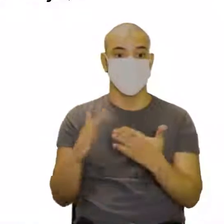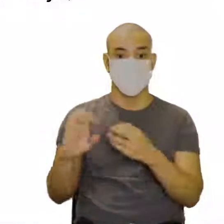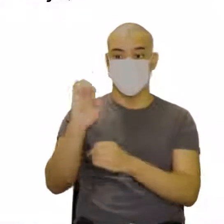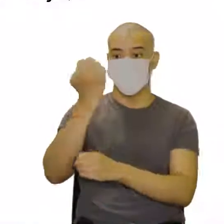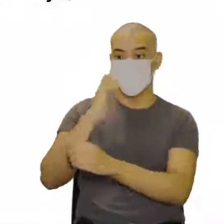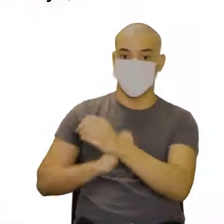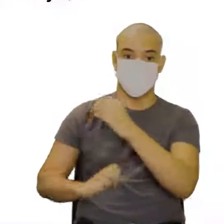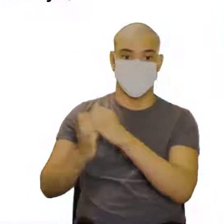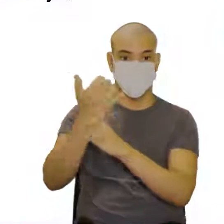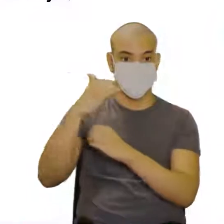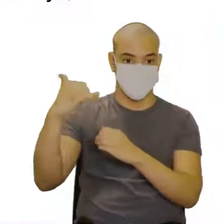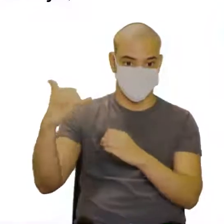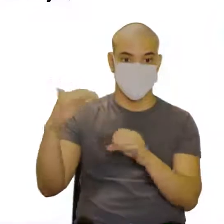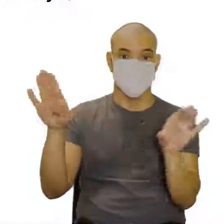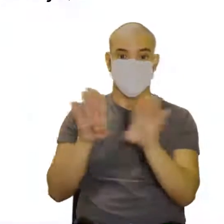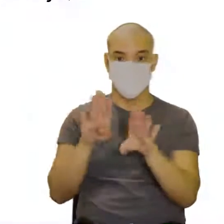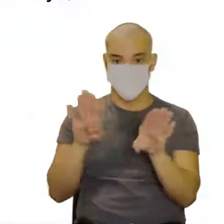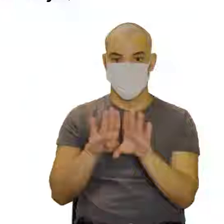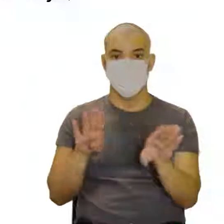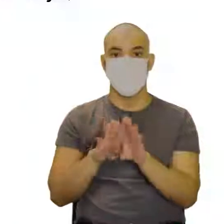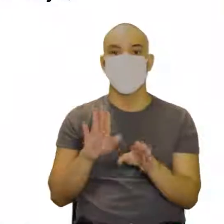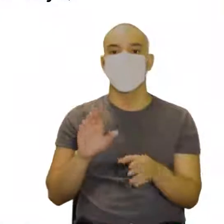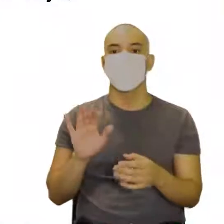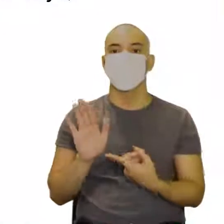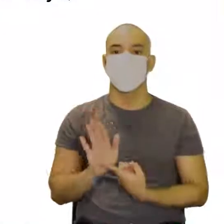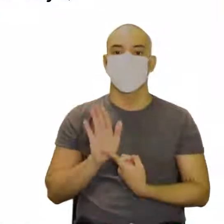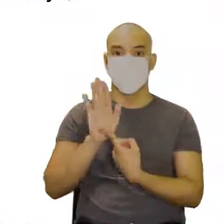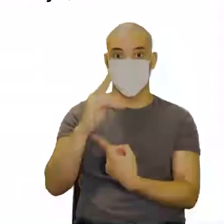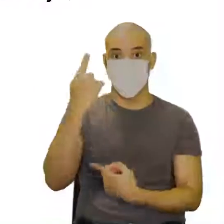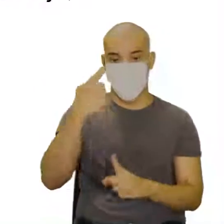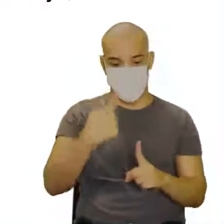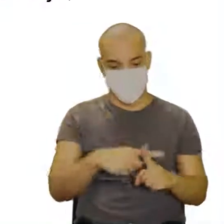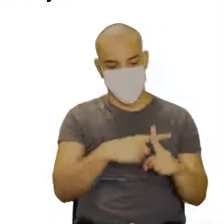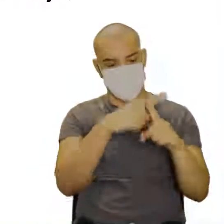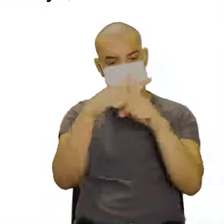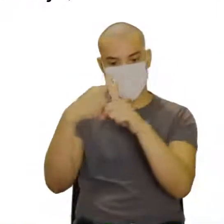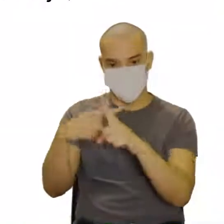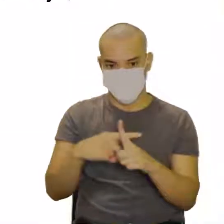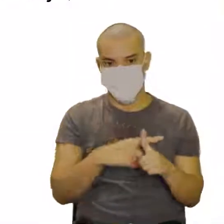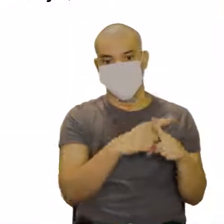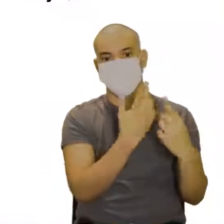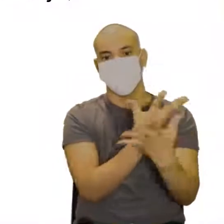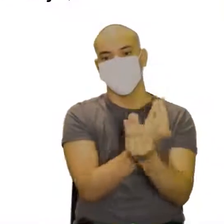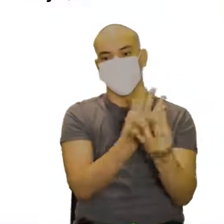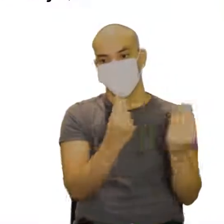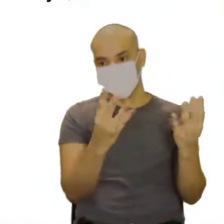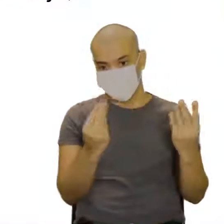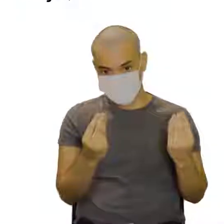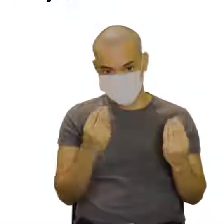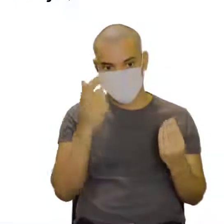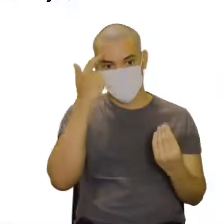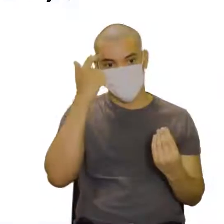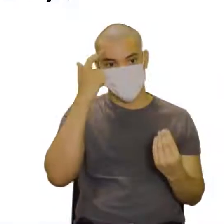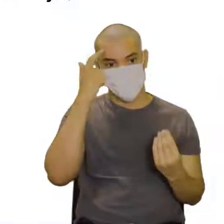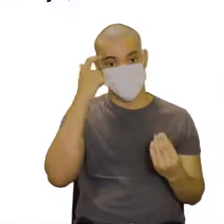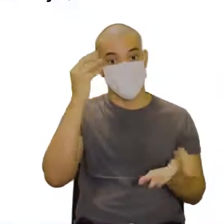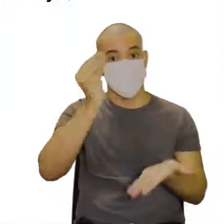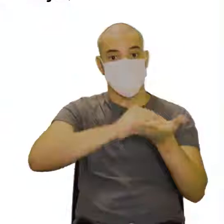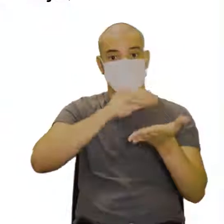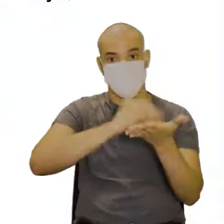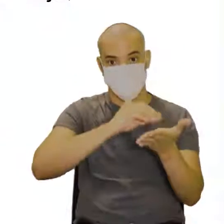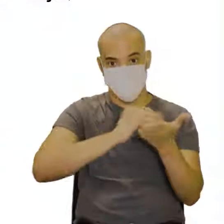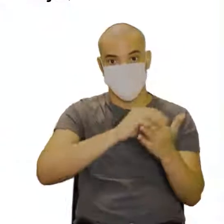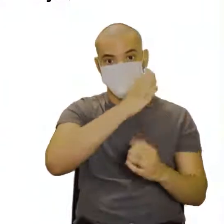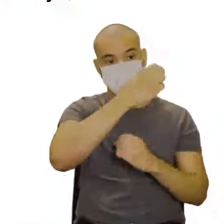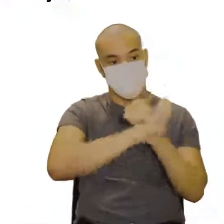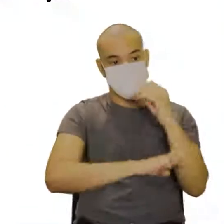fluir, deixando uma das placas positivamente carregada, ou seja, com escassez de elétrons,